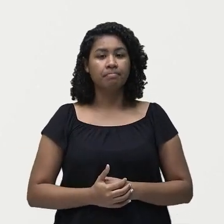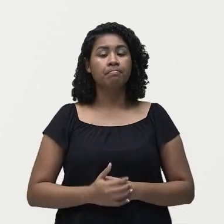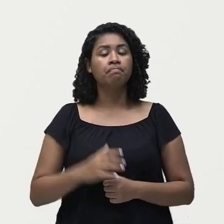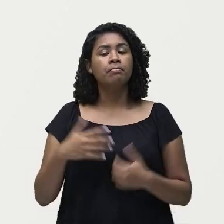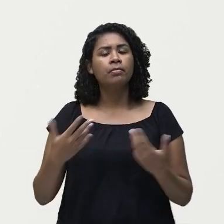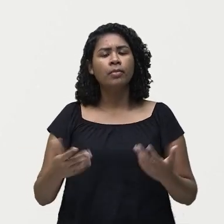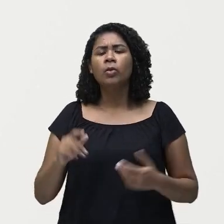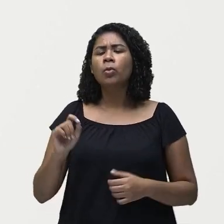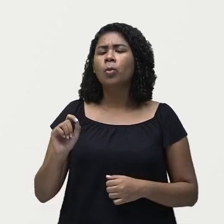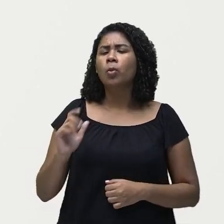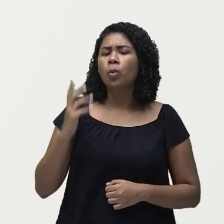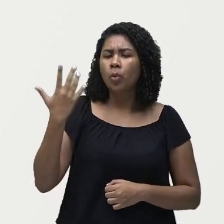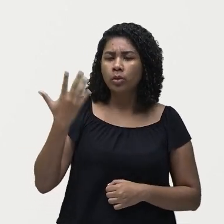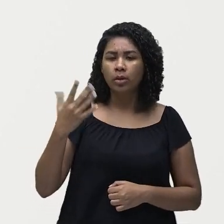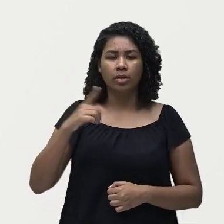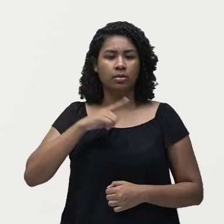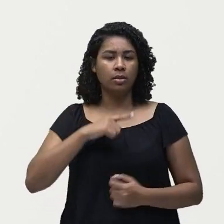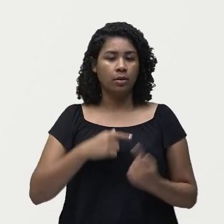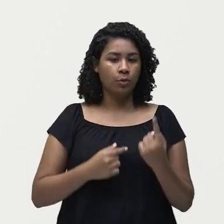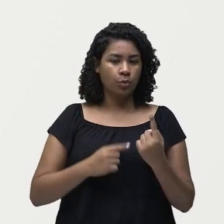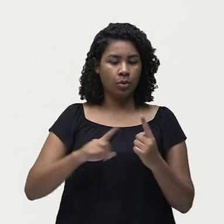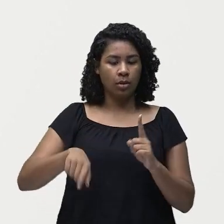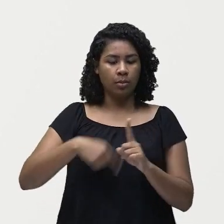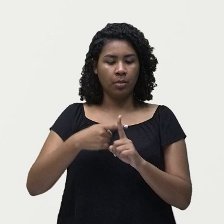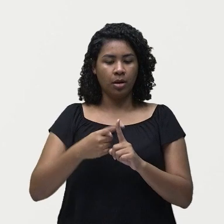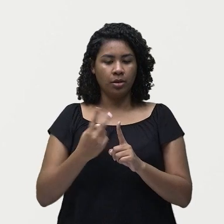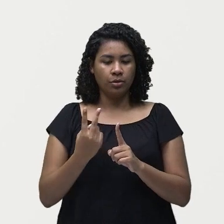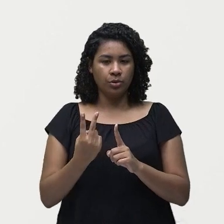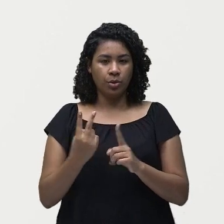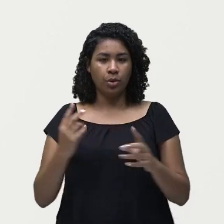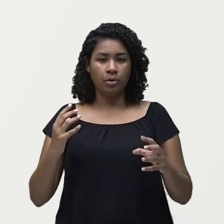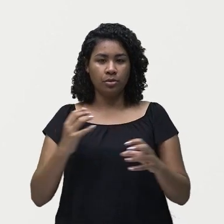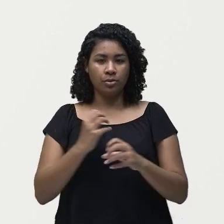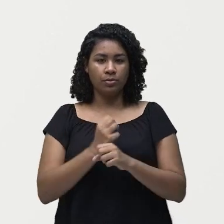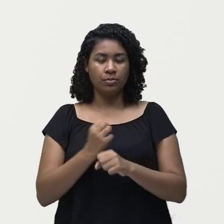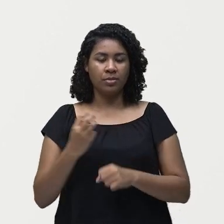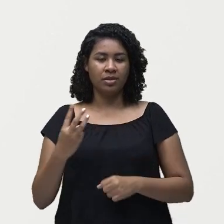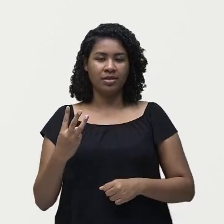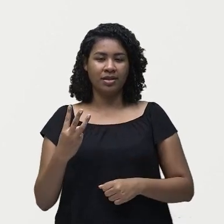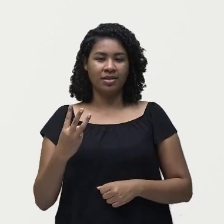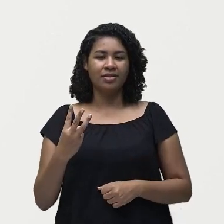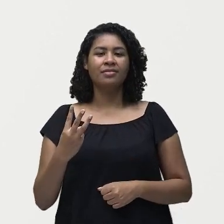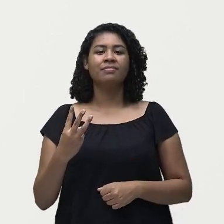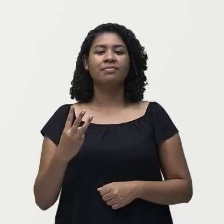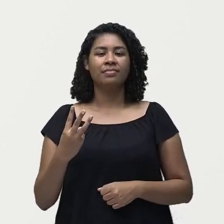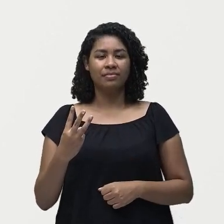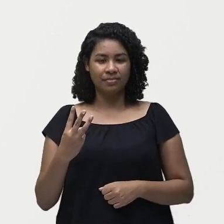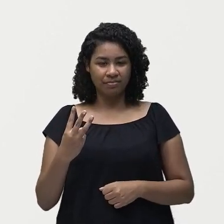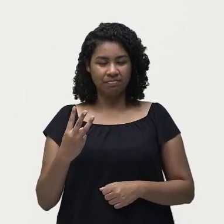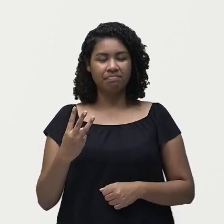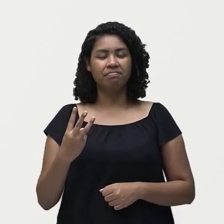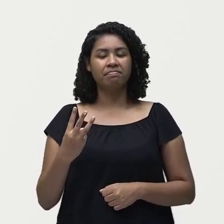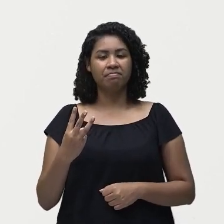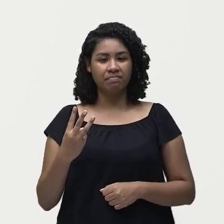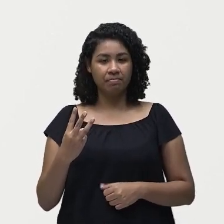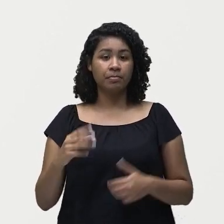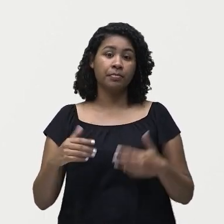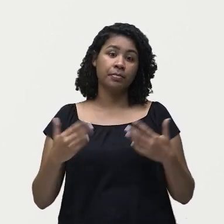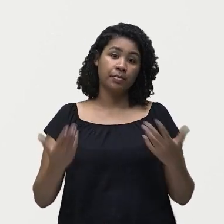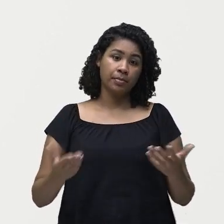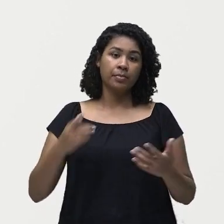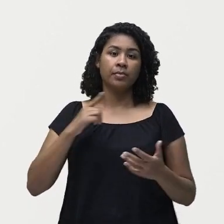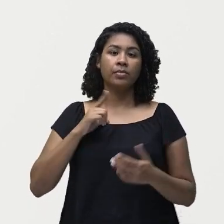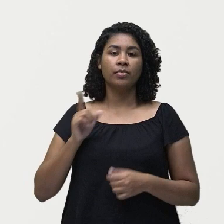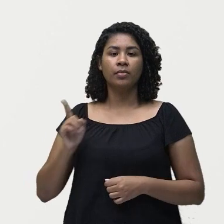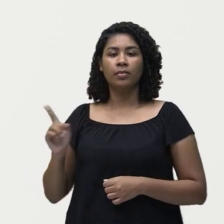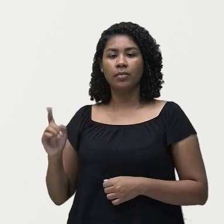acontece? Se eu tenho 1 mais 2, no final eu vou ter 3 átomos de oxigênio. Então, eu vou ter